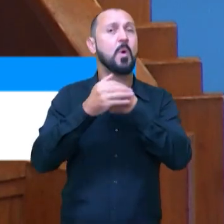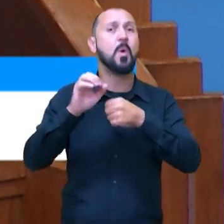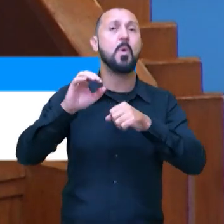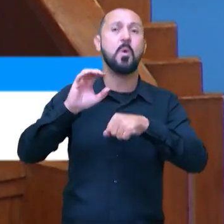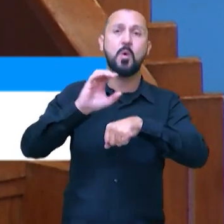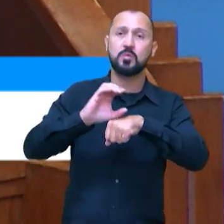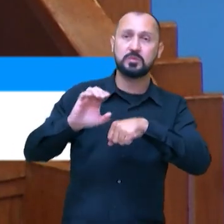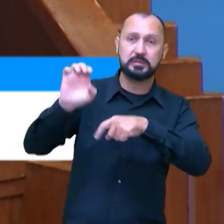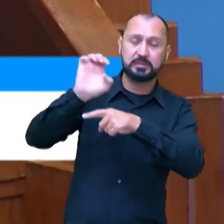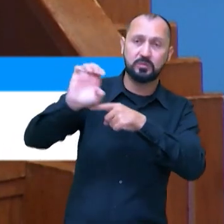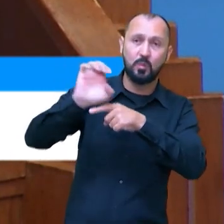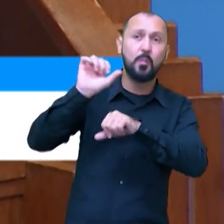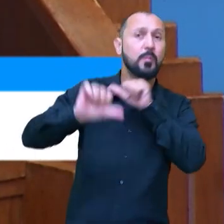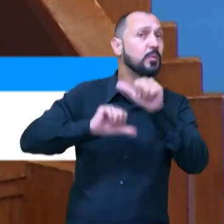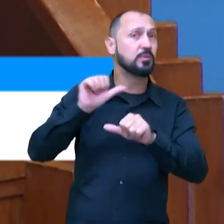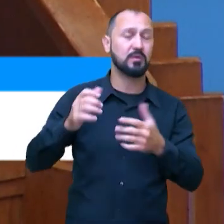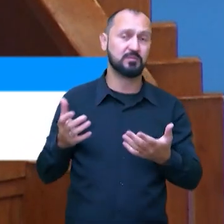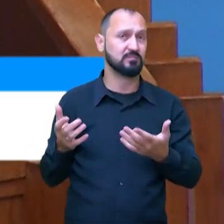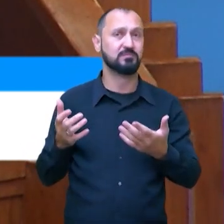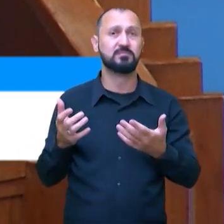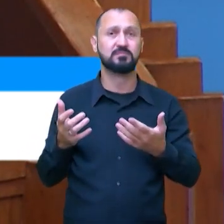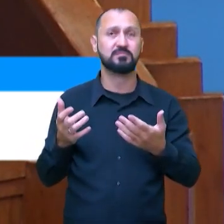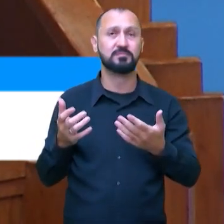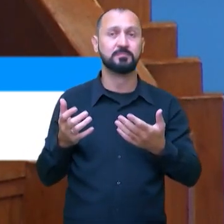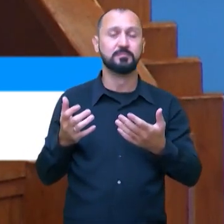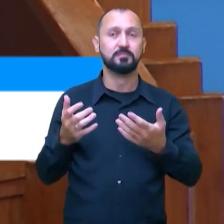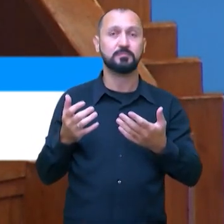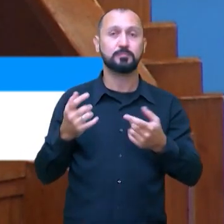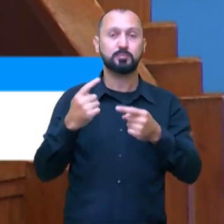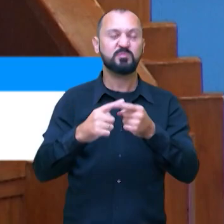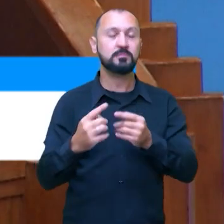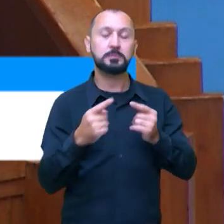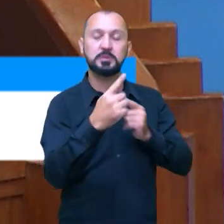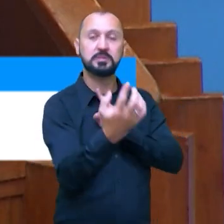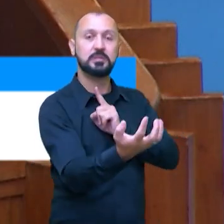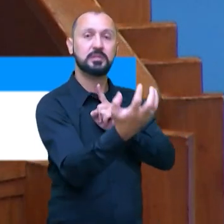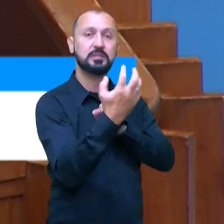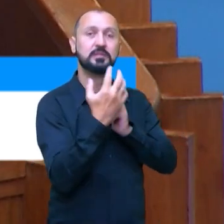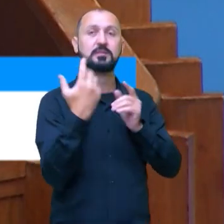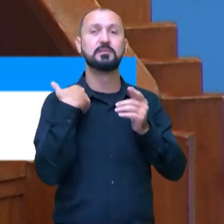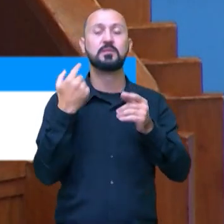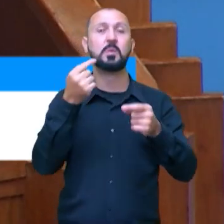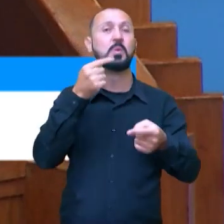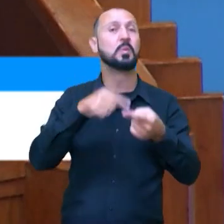ou então muda a Constituição. E isso sendo feito dessa maneira,